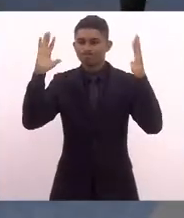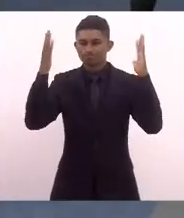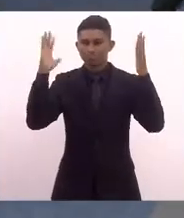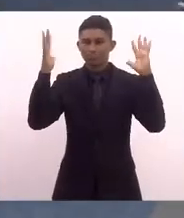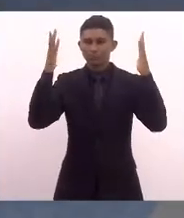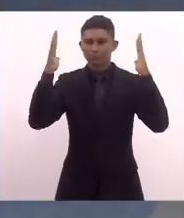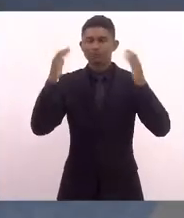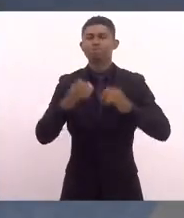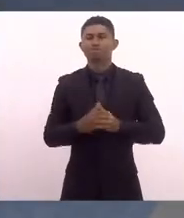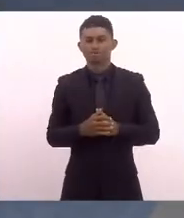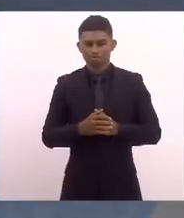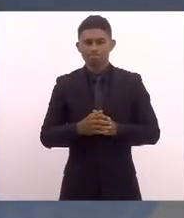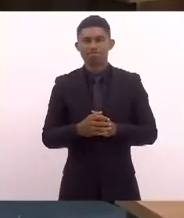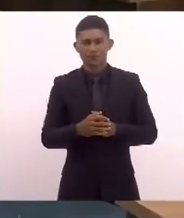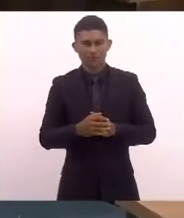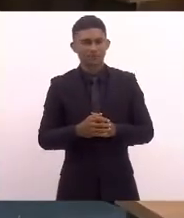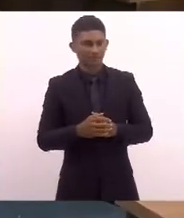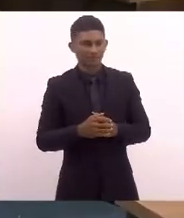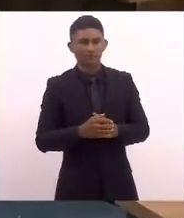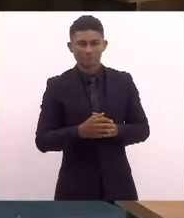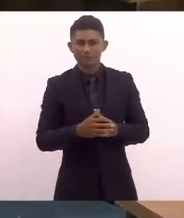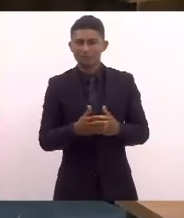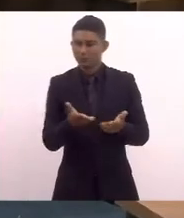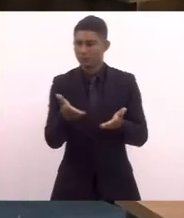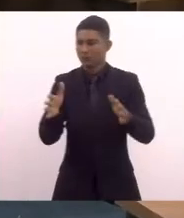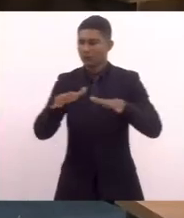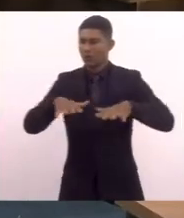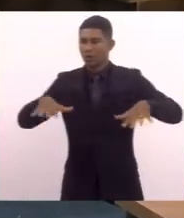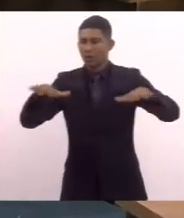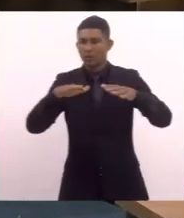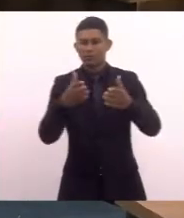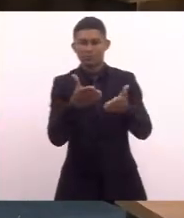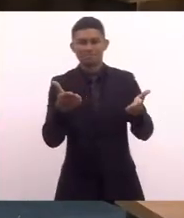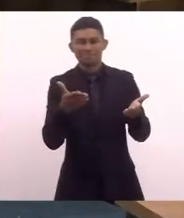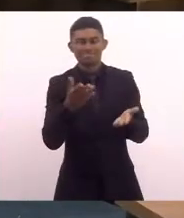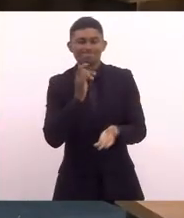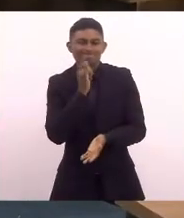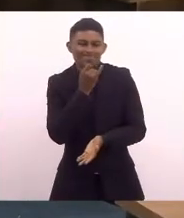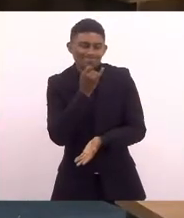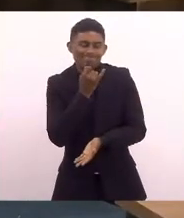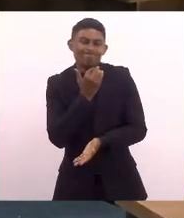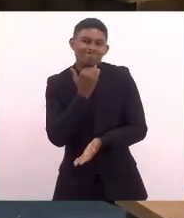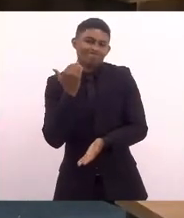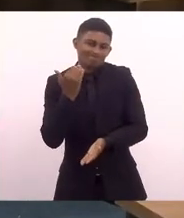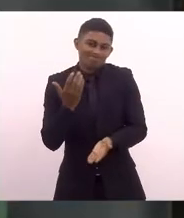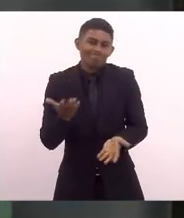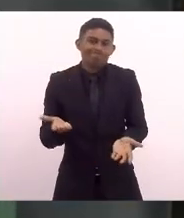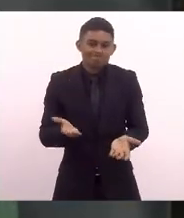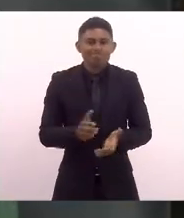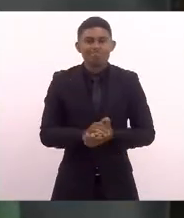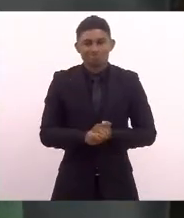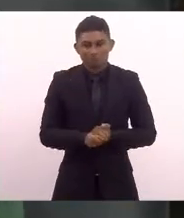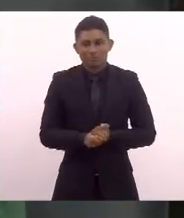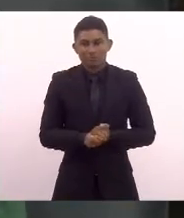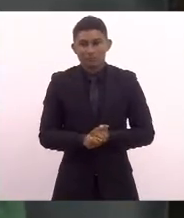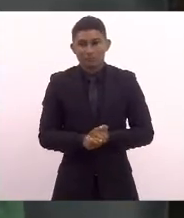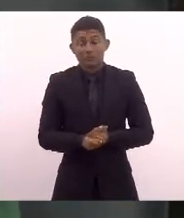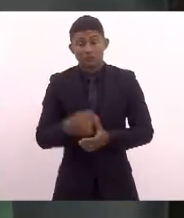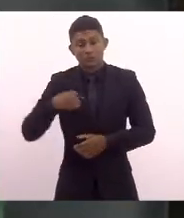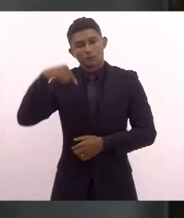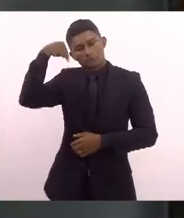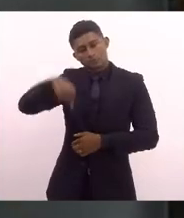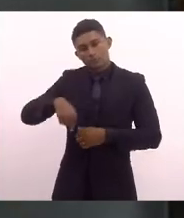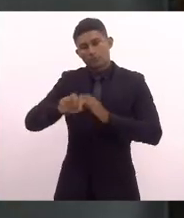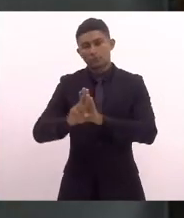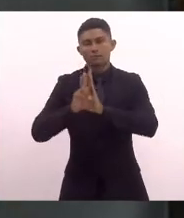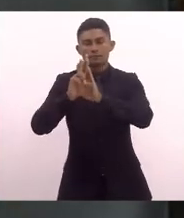Isso é para você, Daniele, e para todos os profissionais que, infelizmente, não estão mais aqui. Nesse ato, eu estou representando